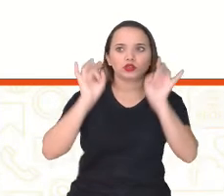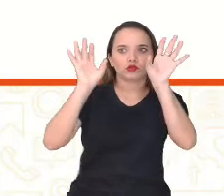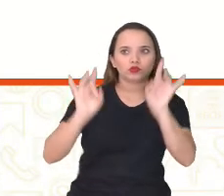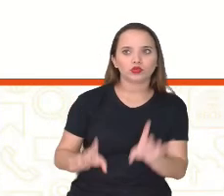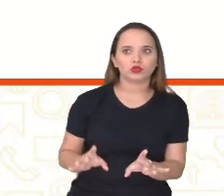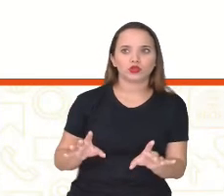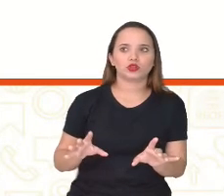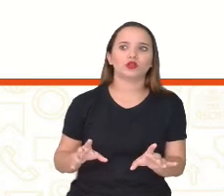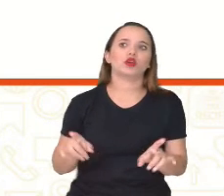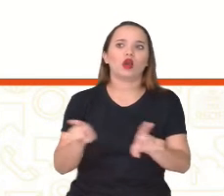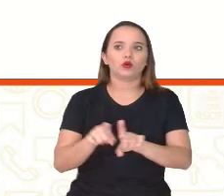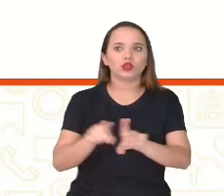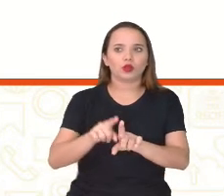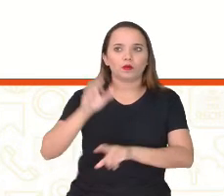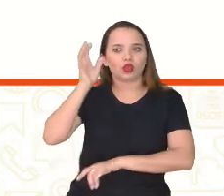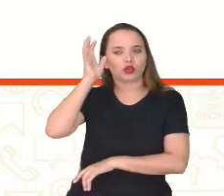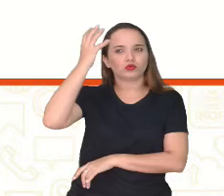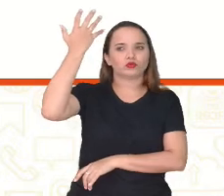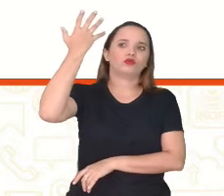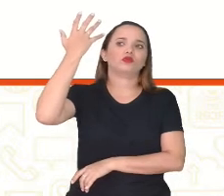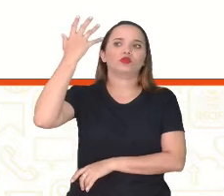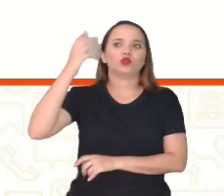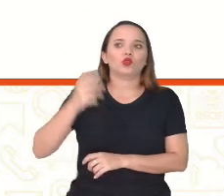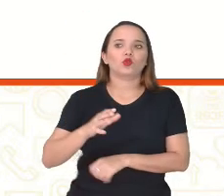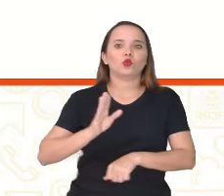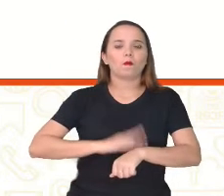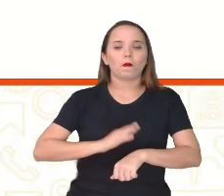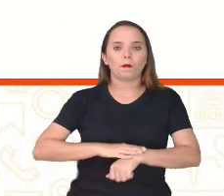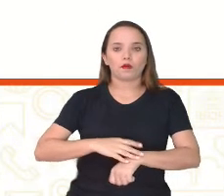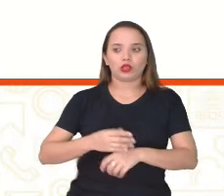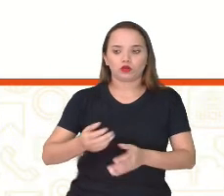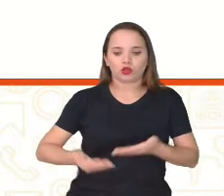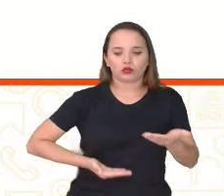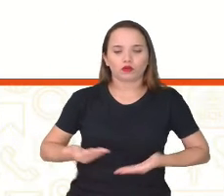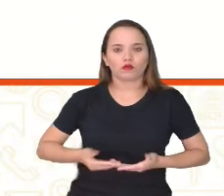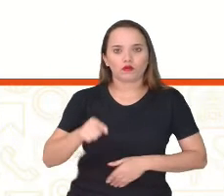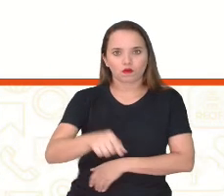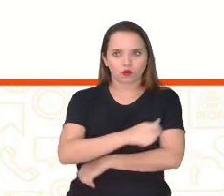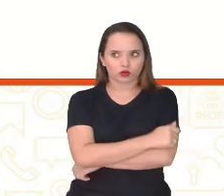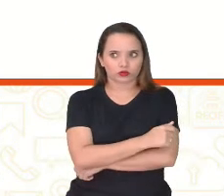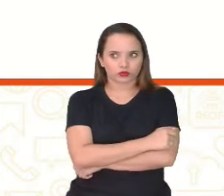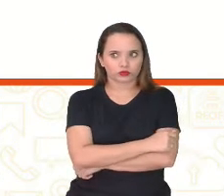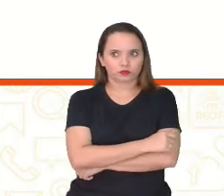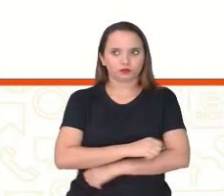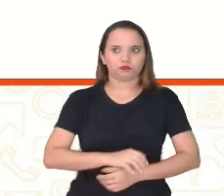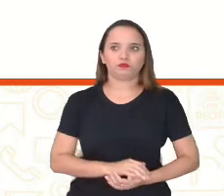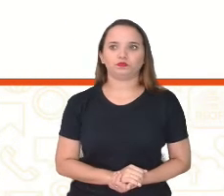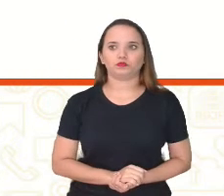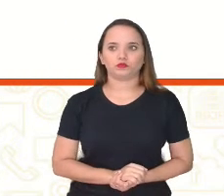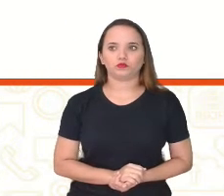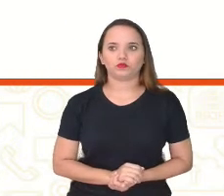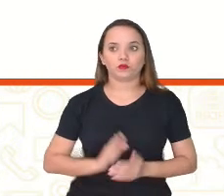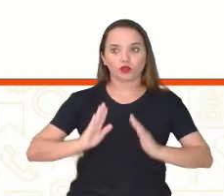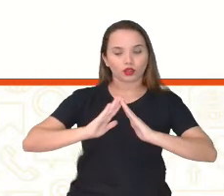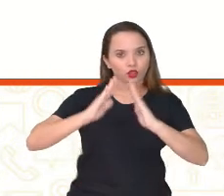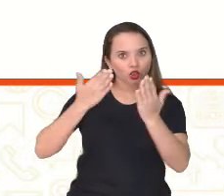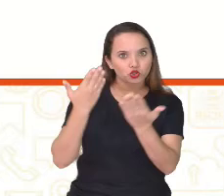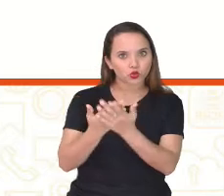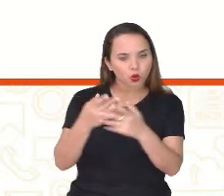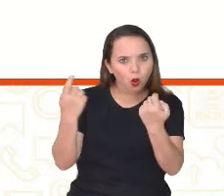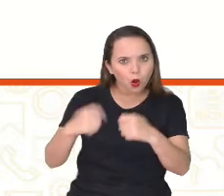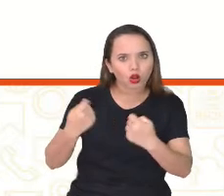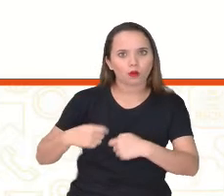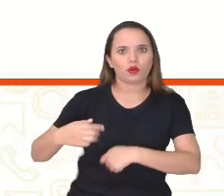e a tomada de decisões quanto ao atendimento necessário. A escola deve